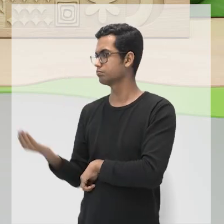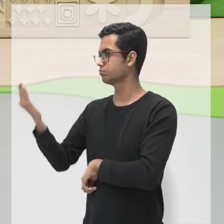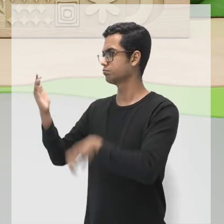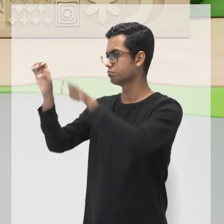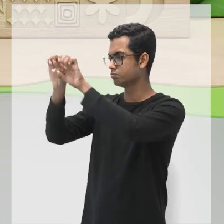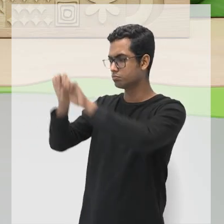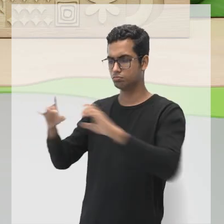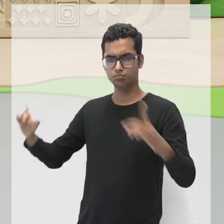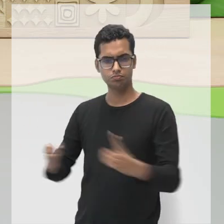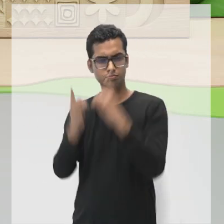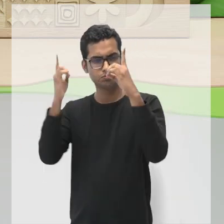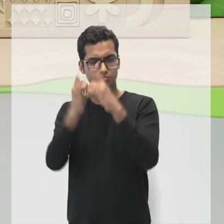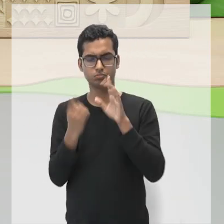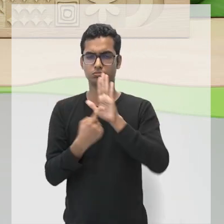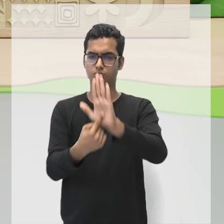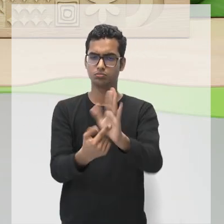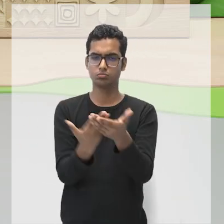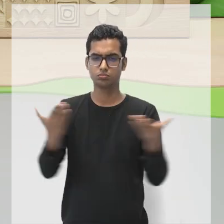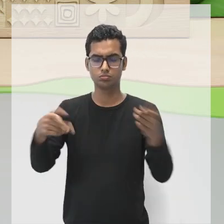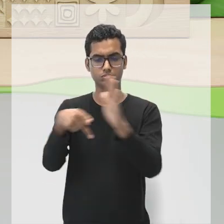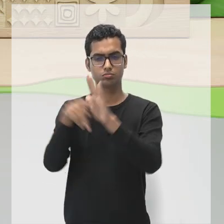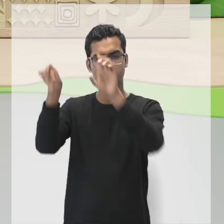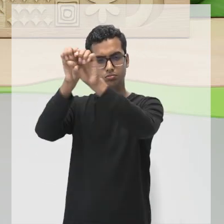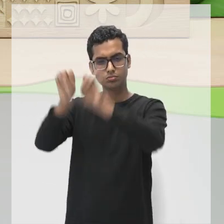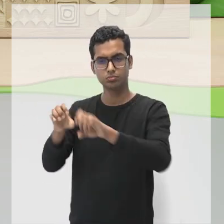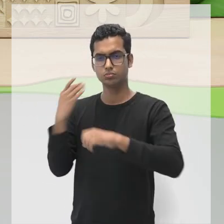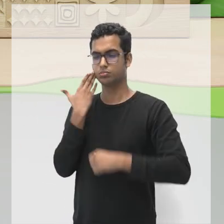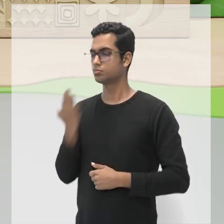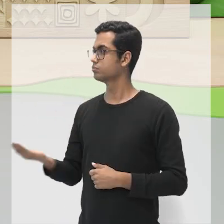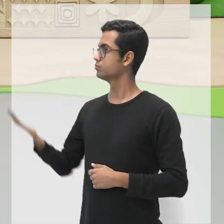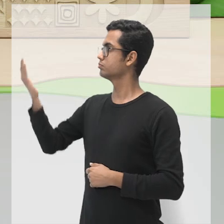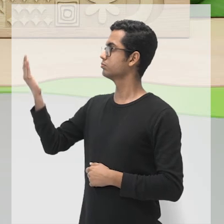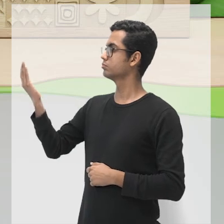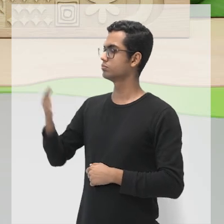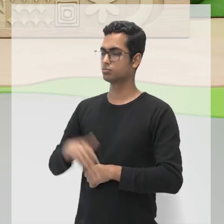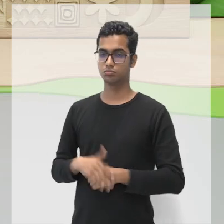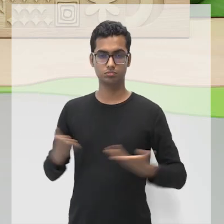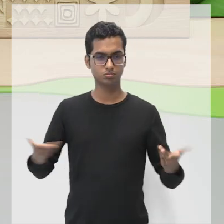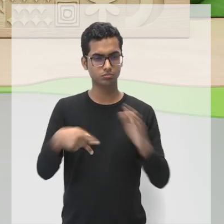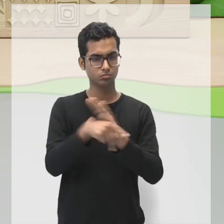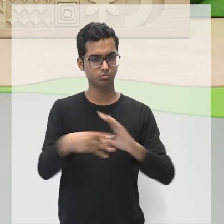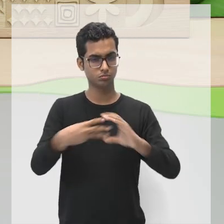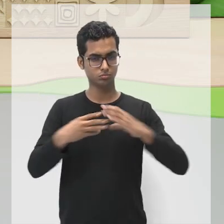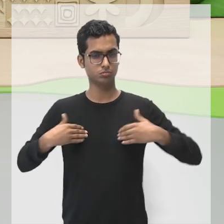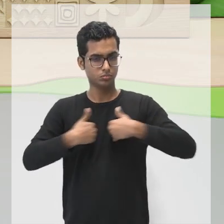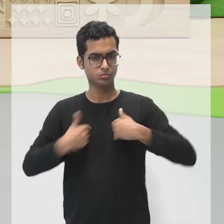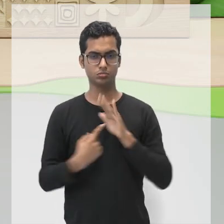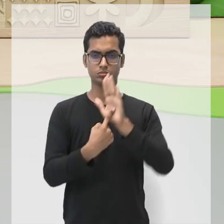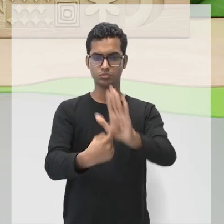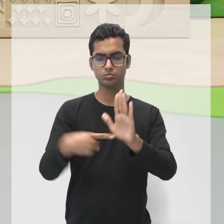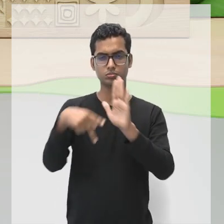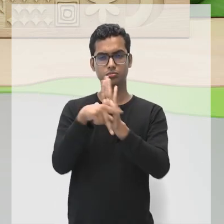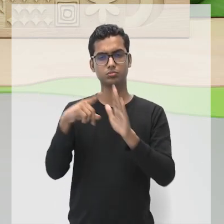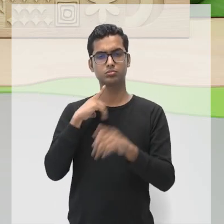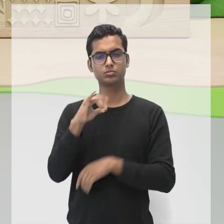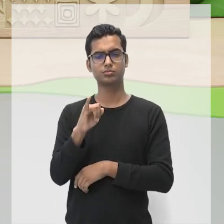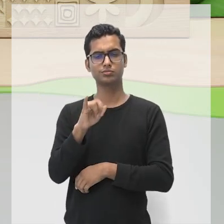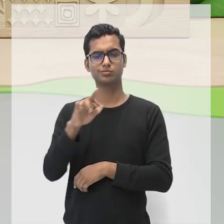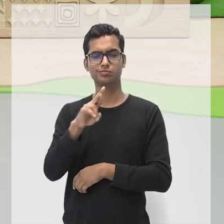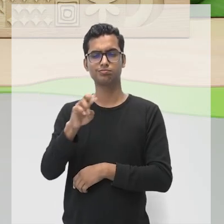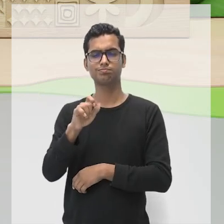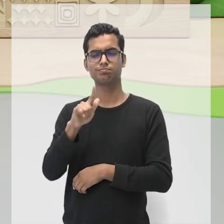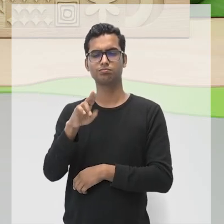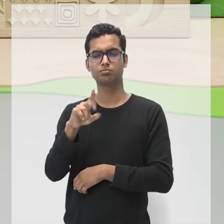didático, apresenta aqui essa estrutura. A célula animal, ela apresenta forma